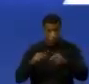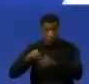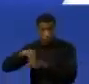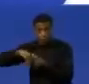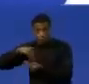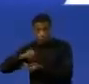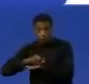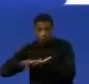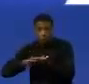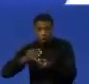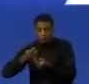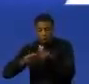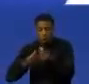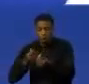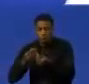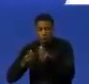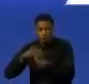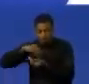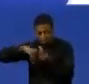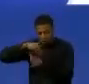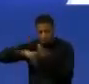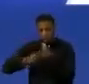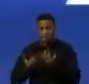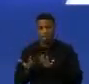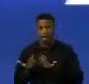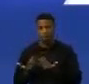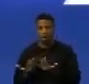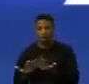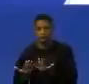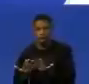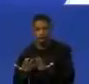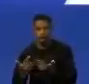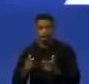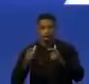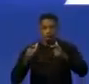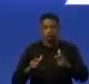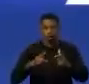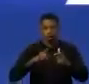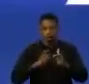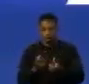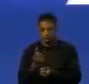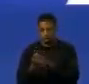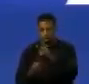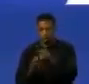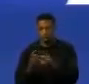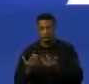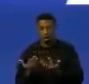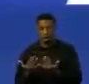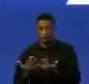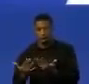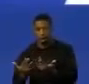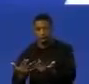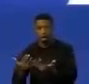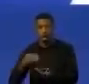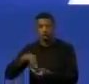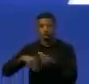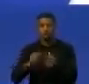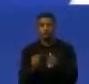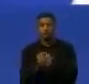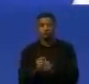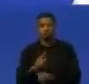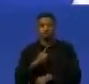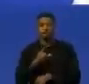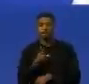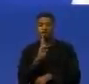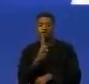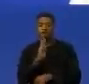aqui algumas áreas, algumas regiões, onde você tem um gramadinho, né, uma grama. Daí a pergunta, por que, né, que